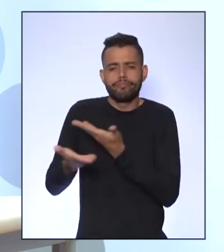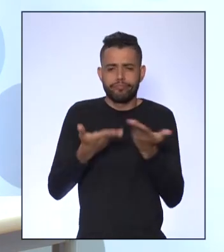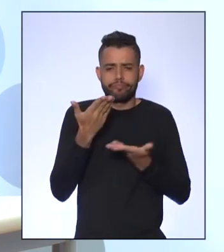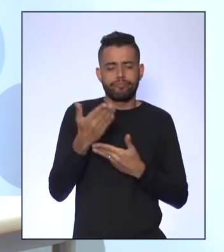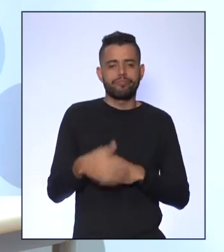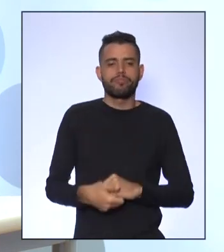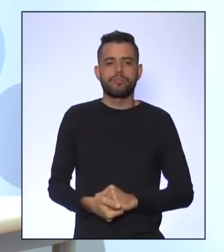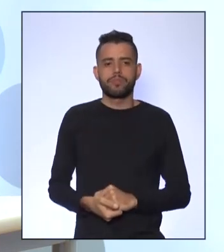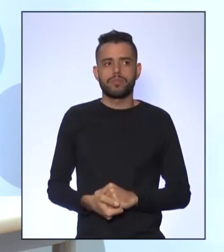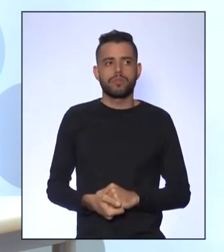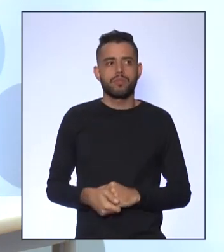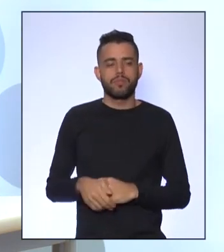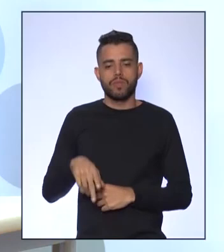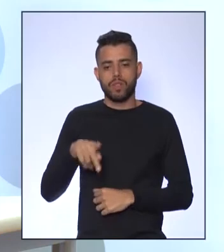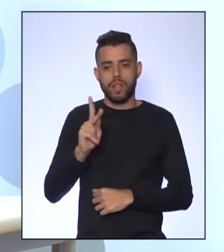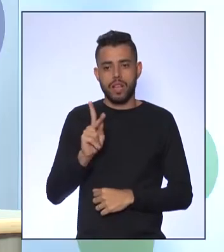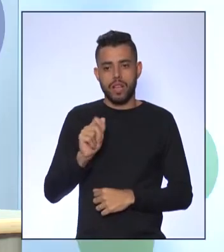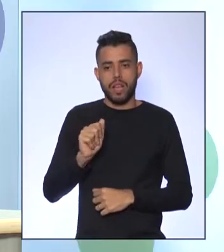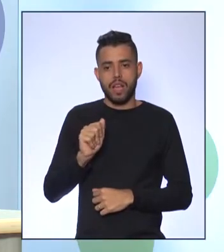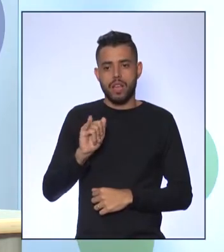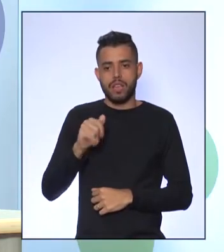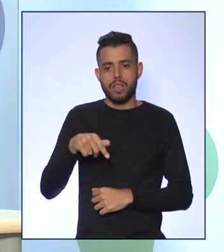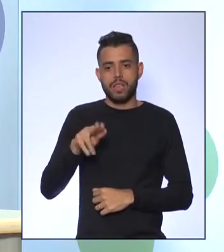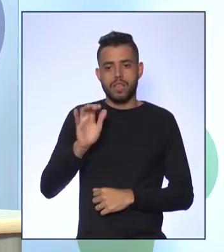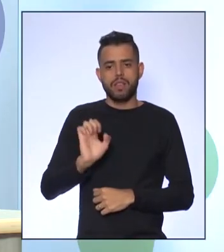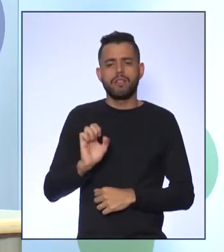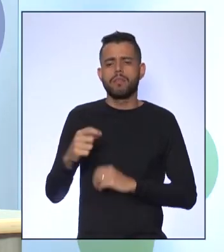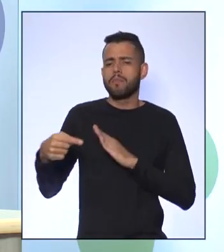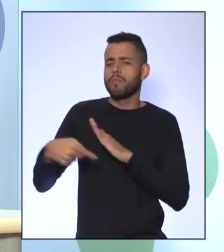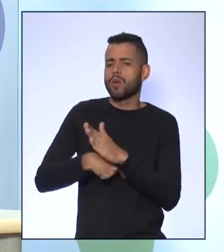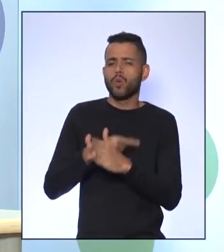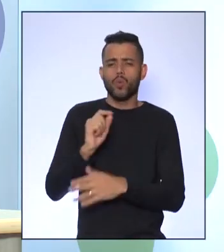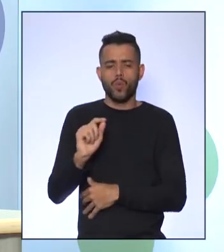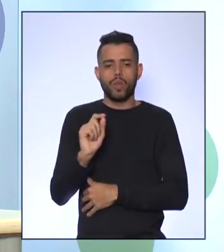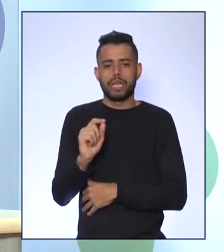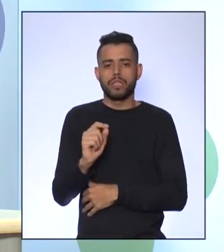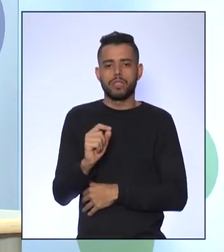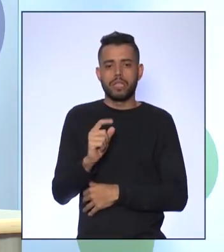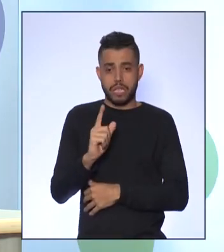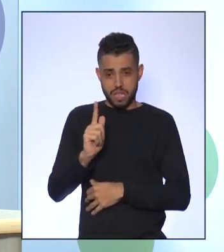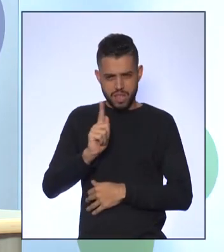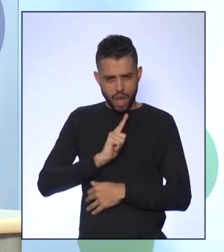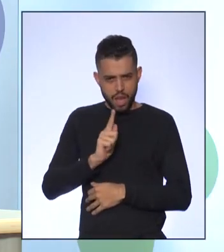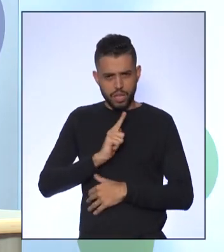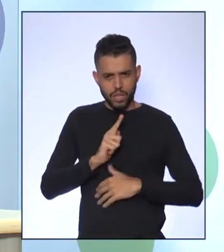o Kaique faz uma pergunta aqui, ele pergunta o seguinte, se existe cortiço?